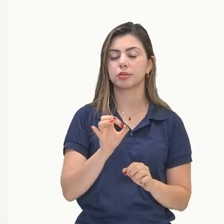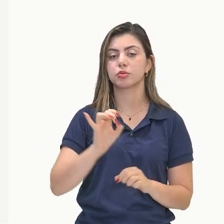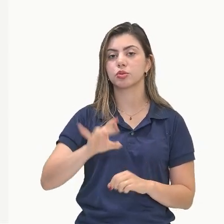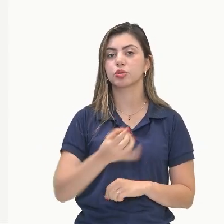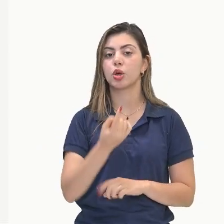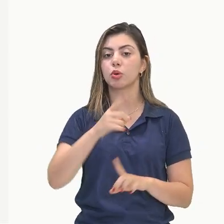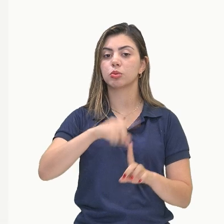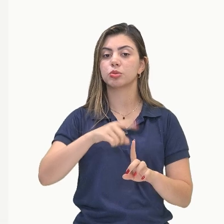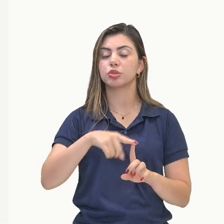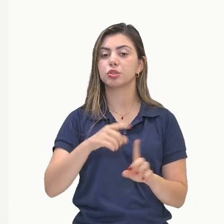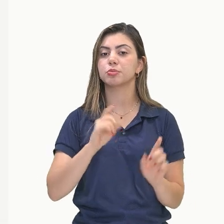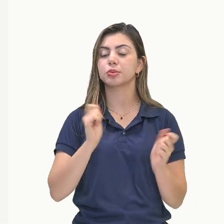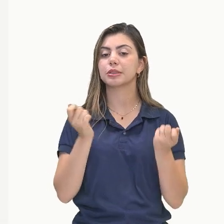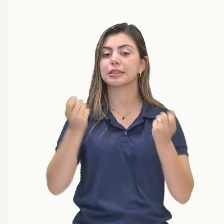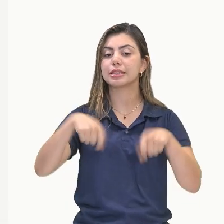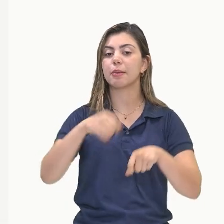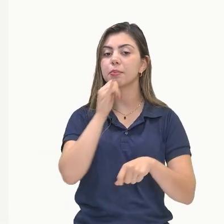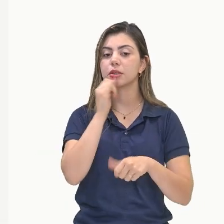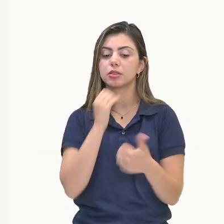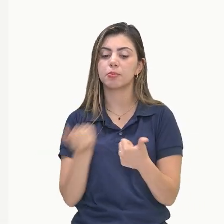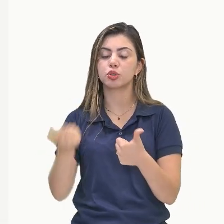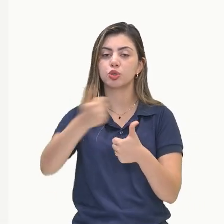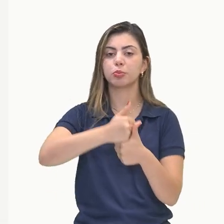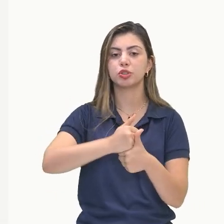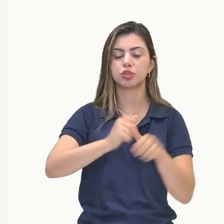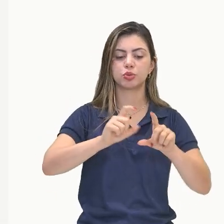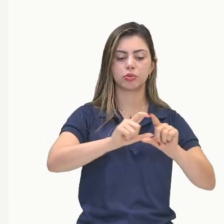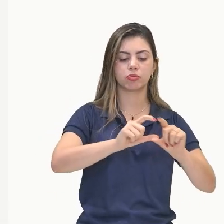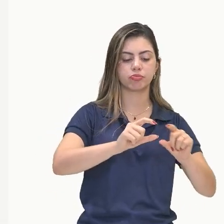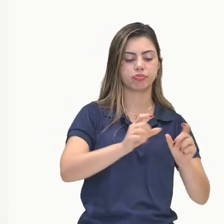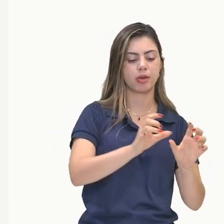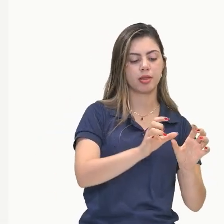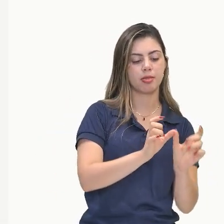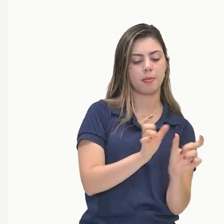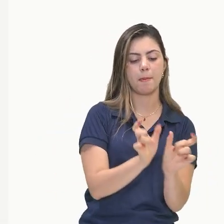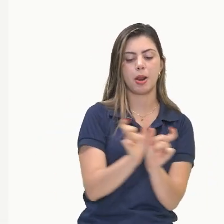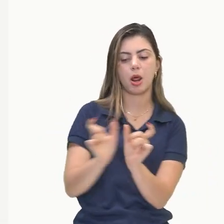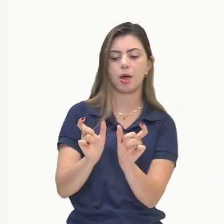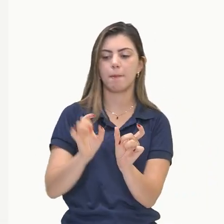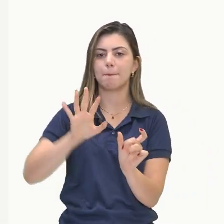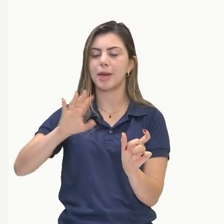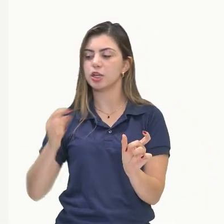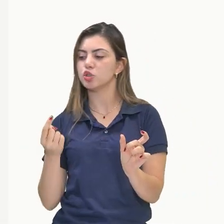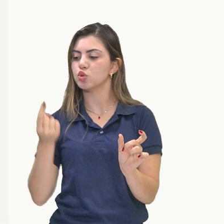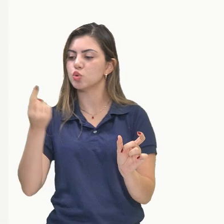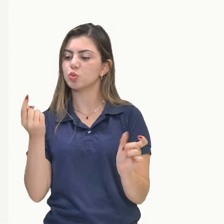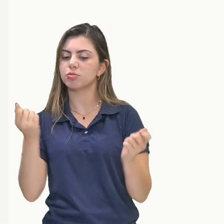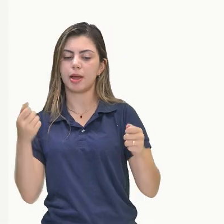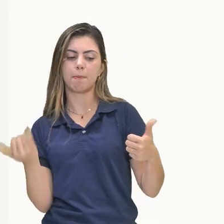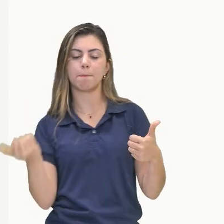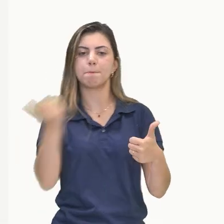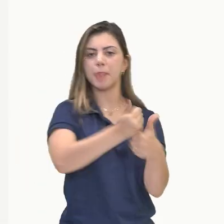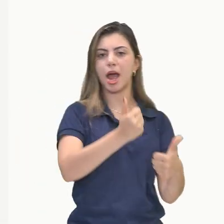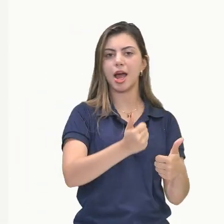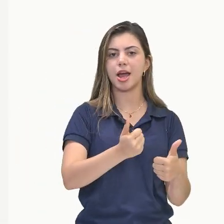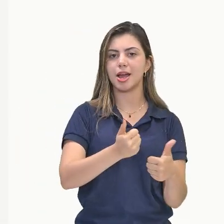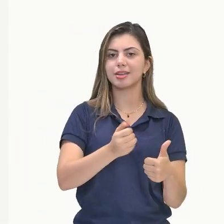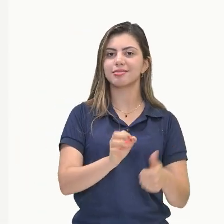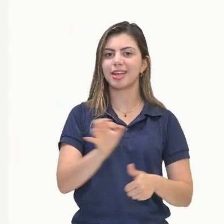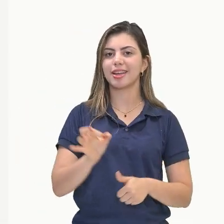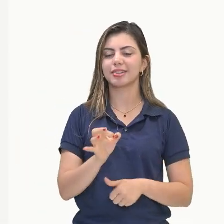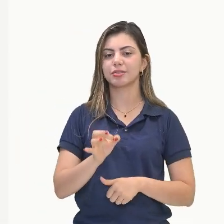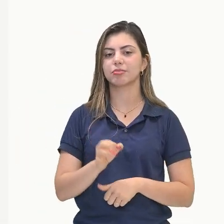que conseguisse substituir todos os capacitores daquela associação. Tá certo? Então, conforme